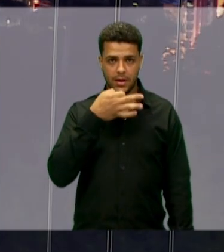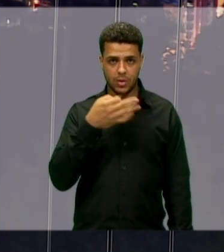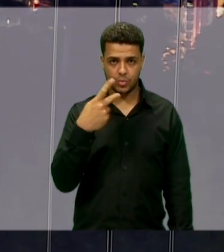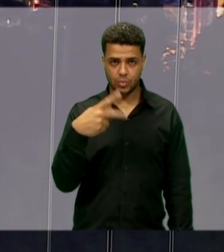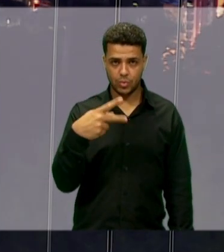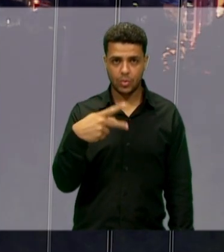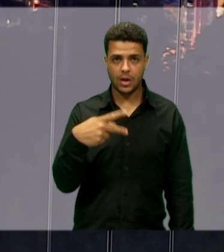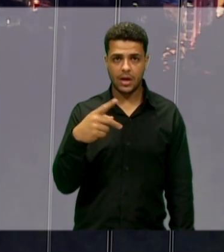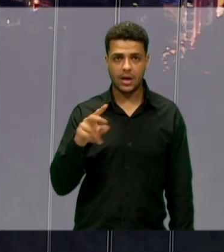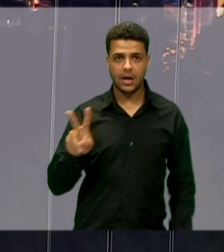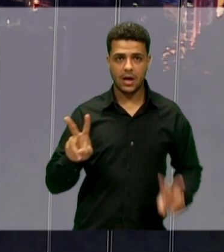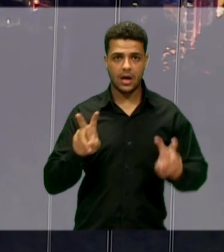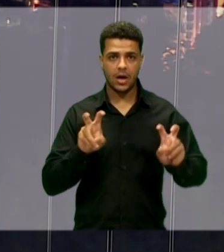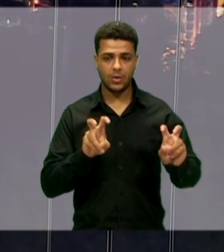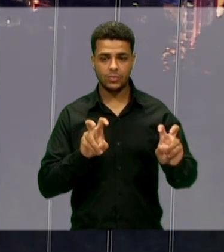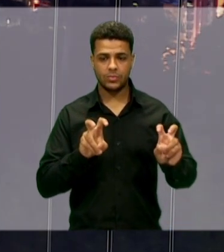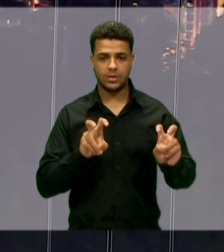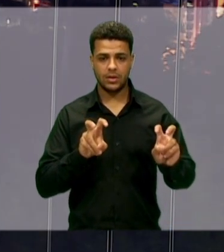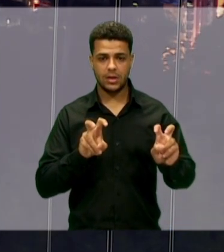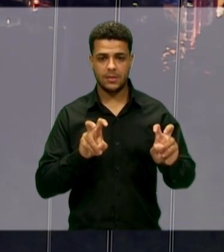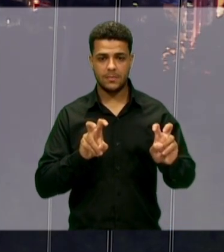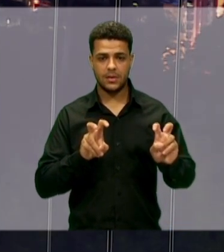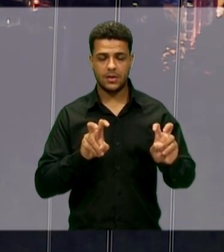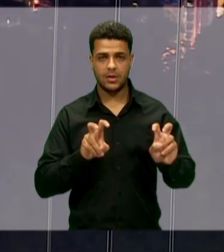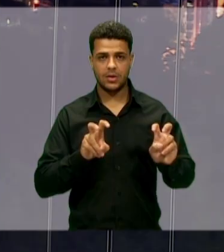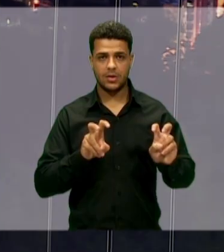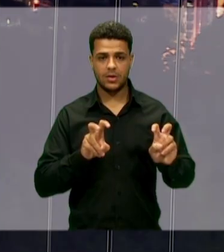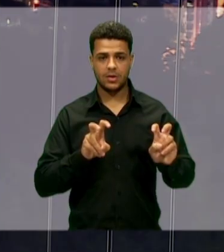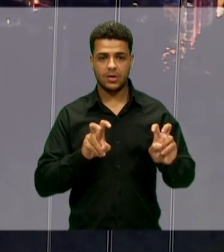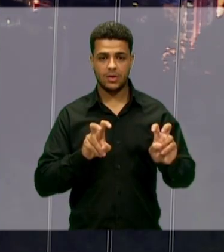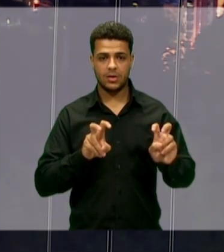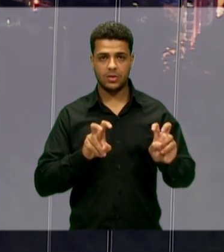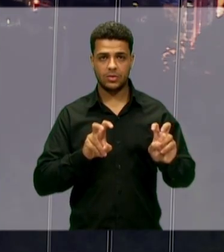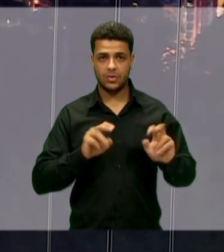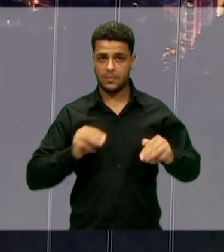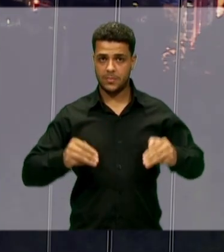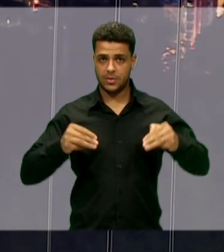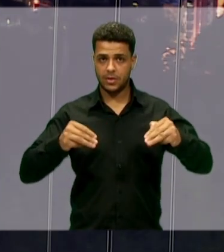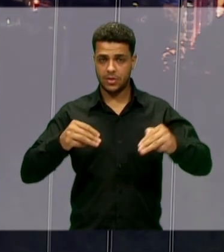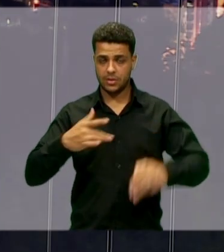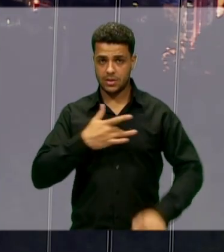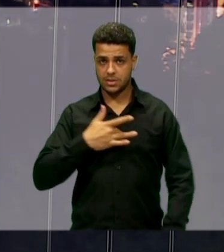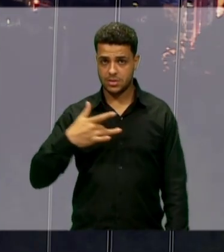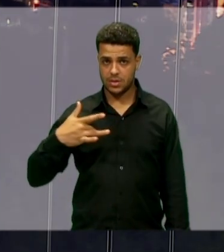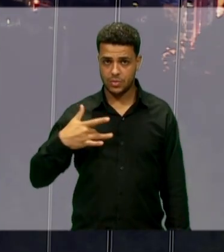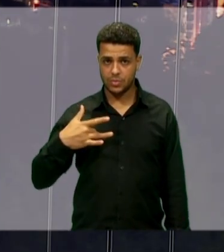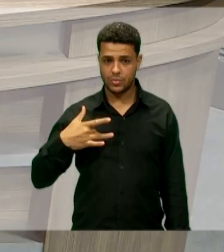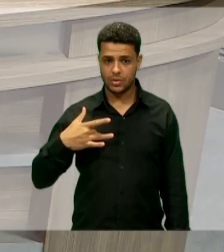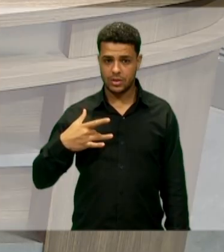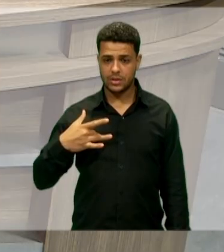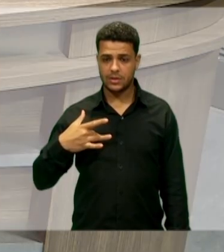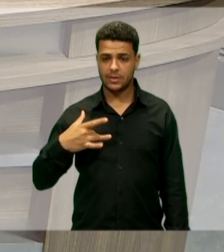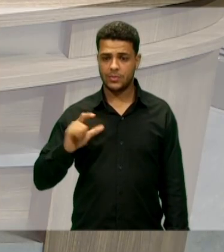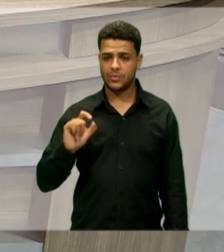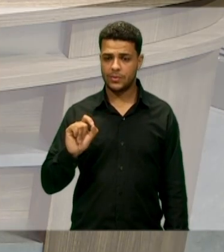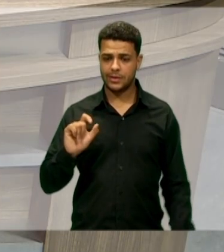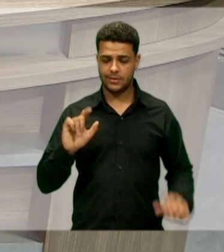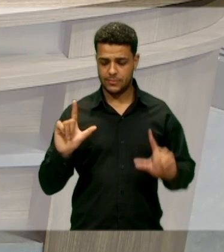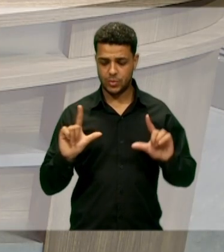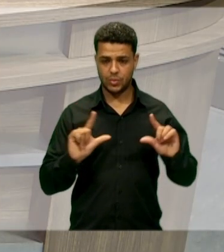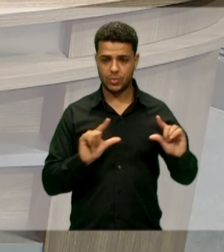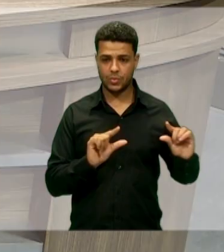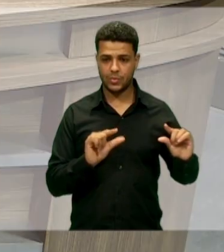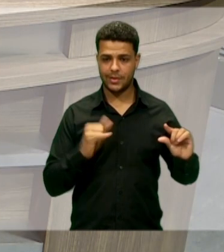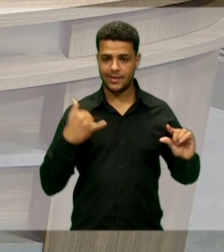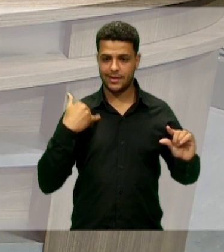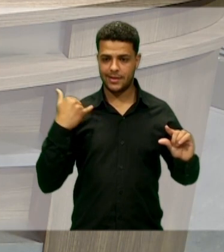em relação à recente medida do Ministério da Saúde que baixou, né, a idade média